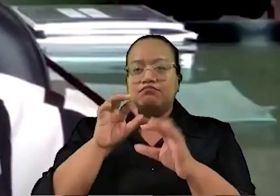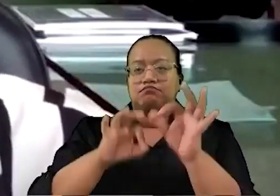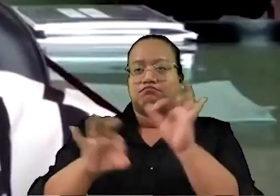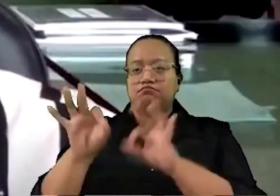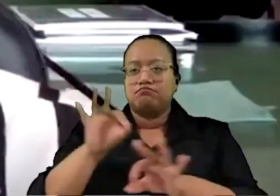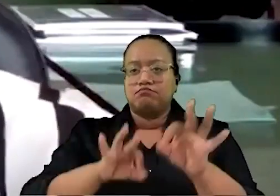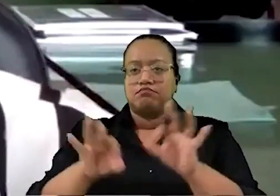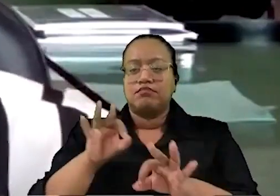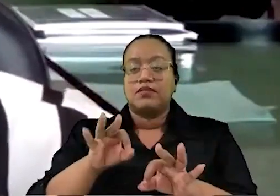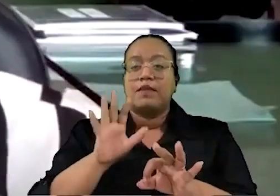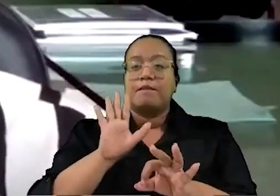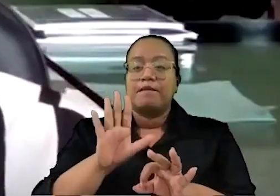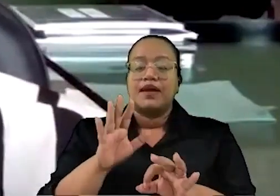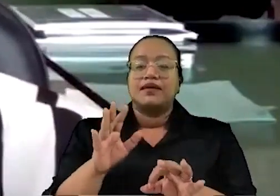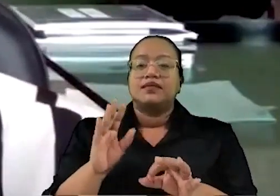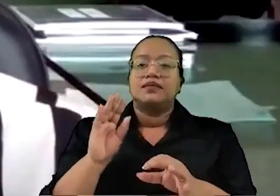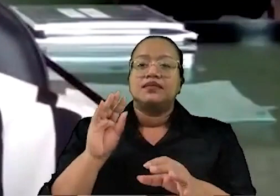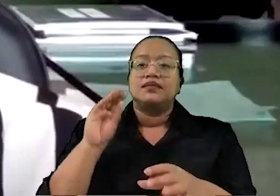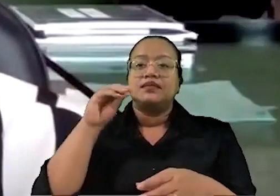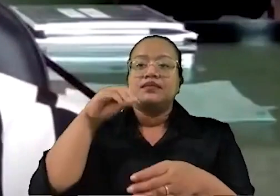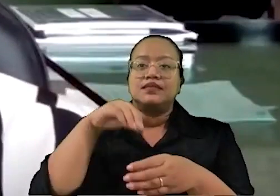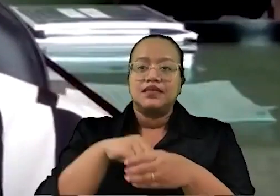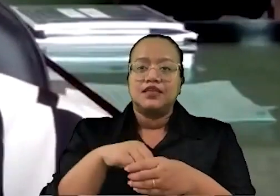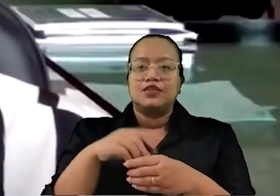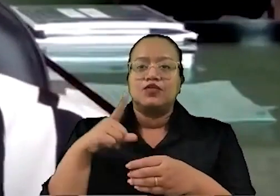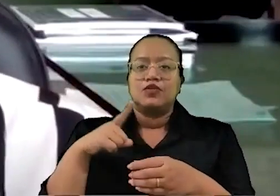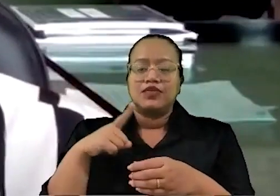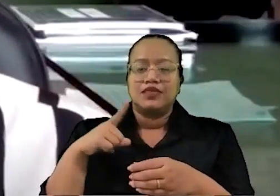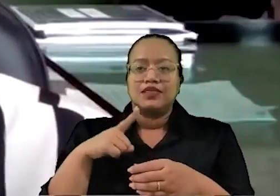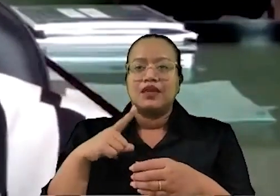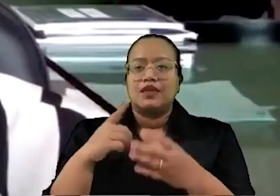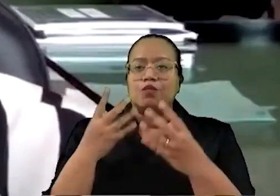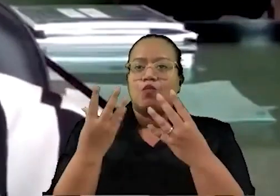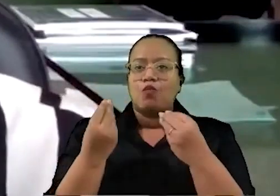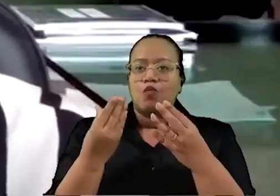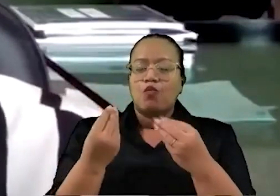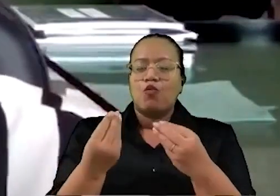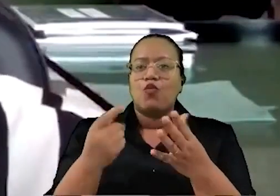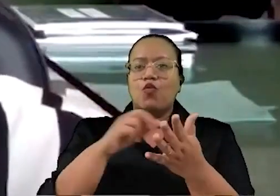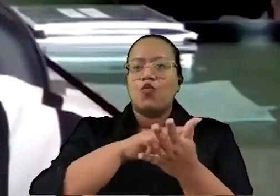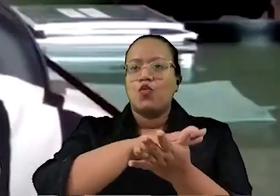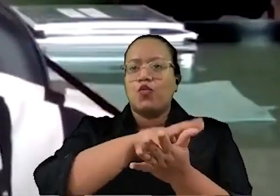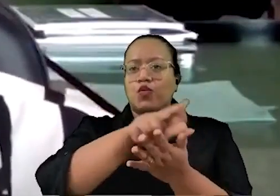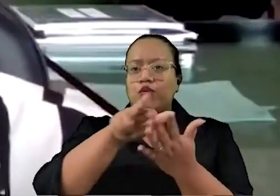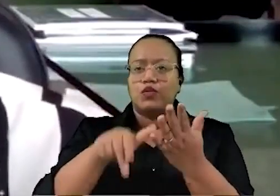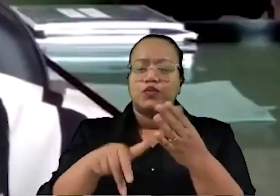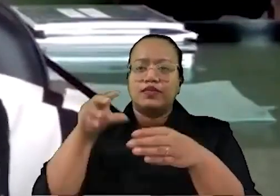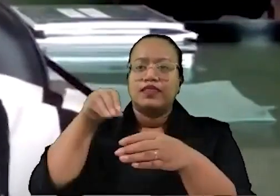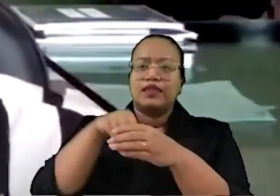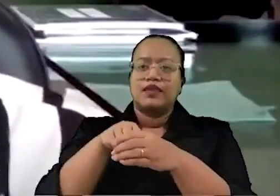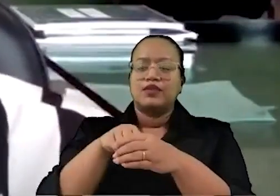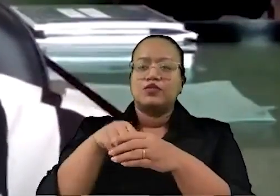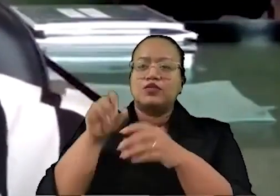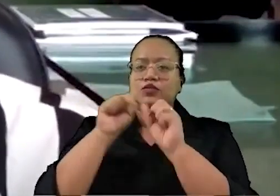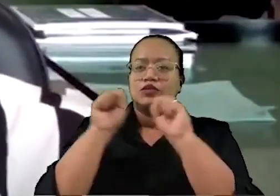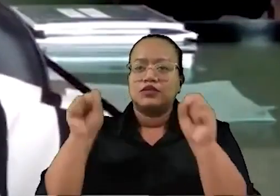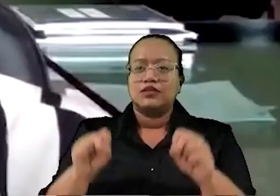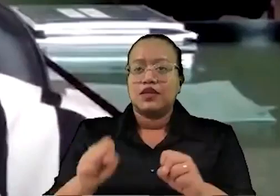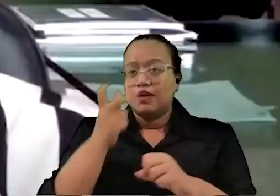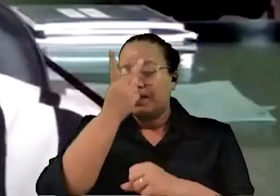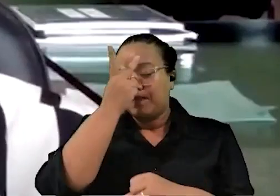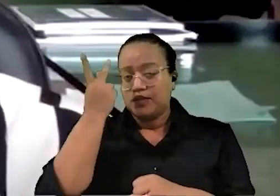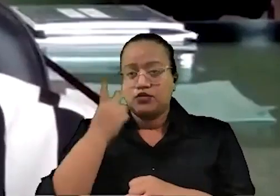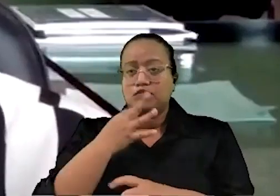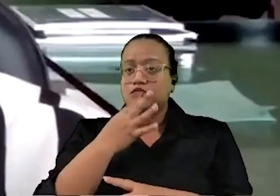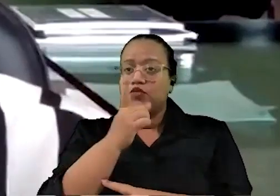realmente, há muitos recursos, eu diria, que o sistema fornece, que a maioria das pessoas não sabe. Então, esse curso